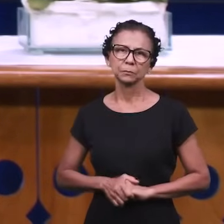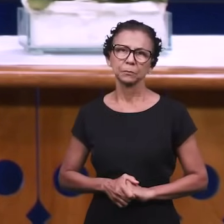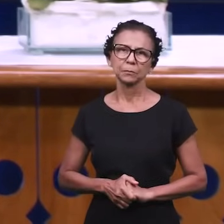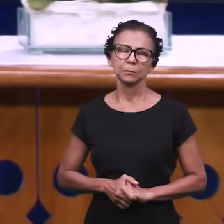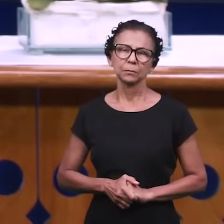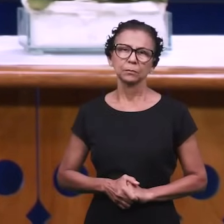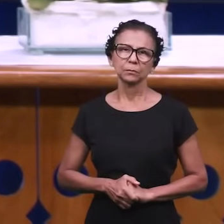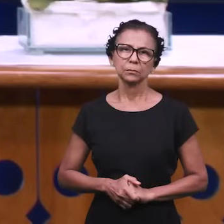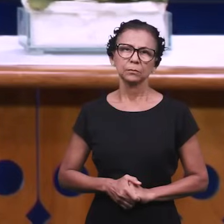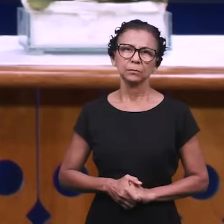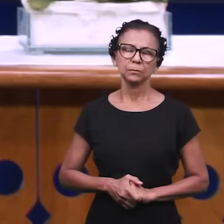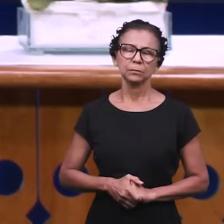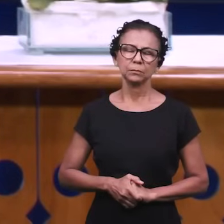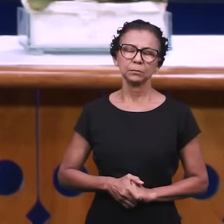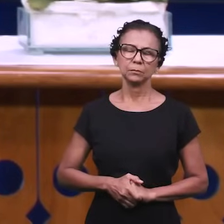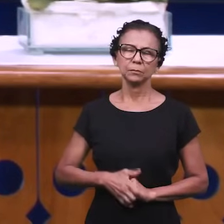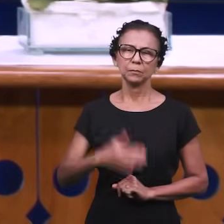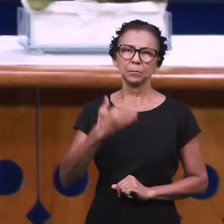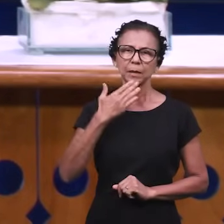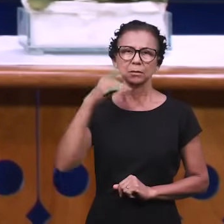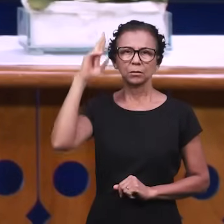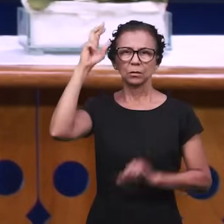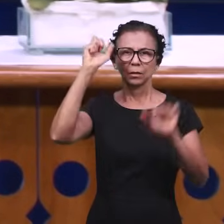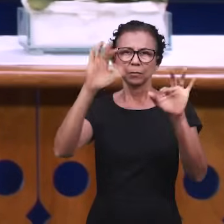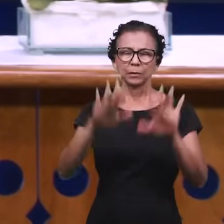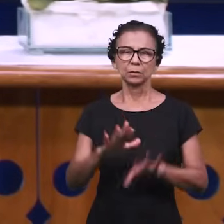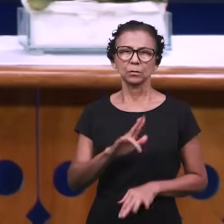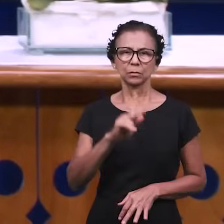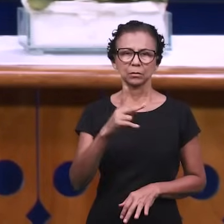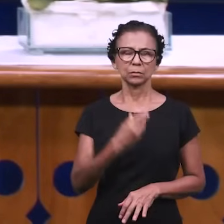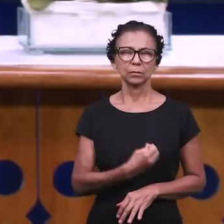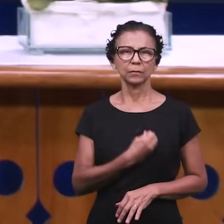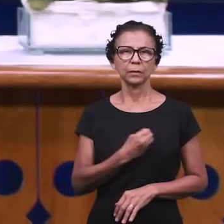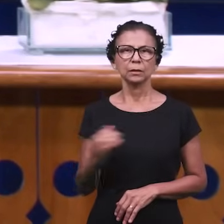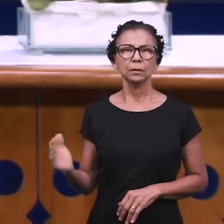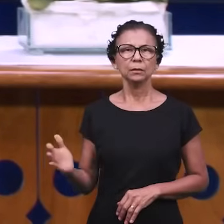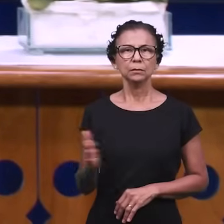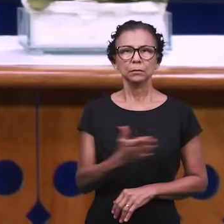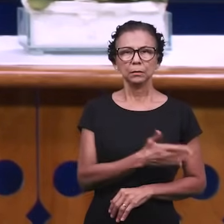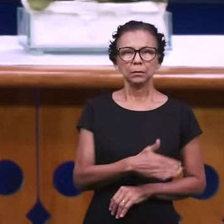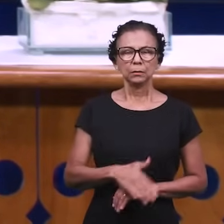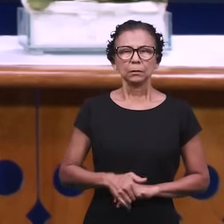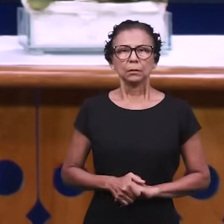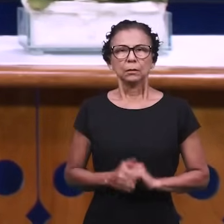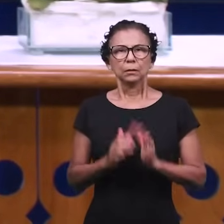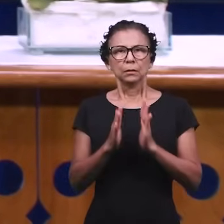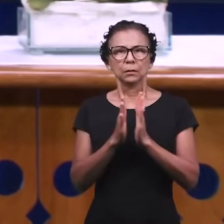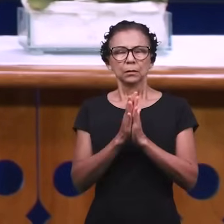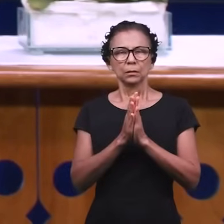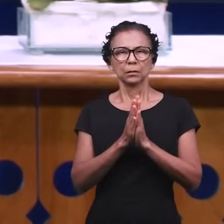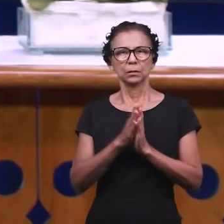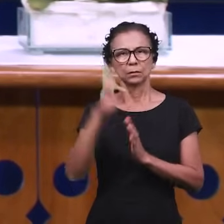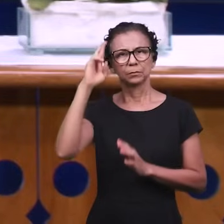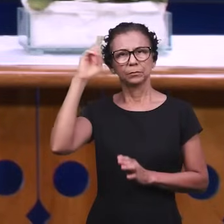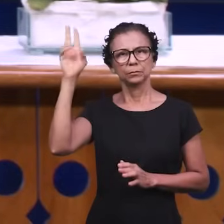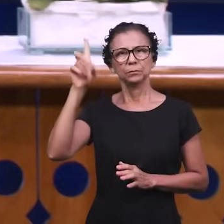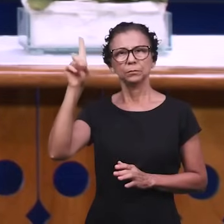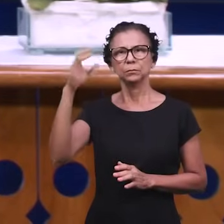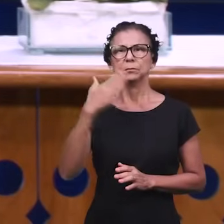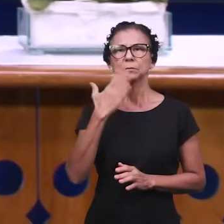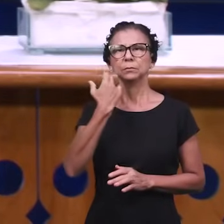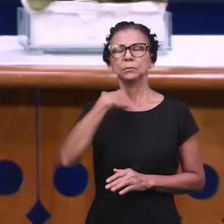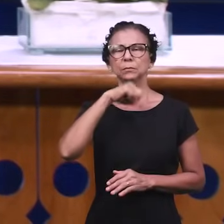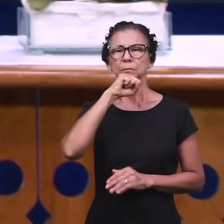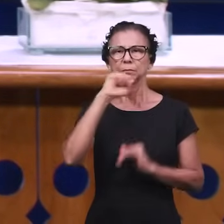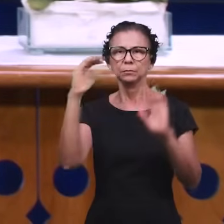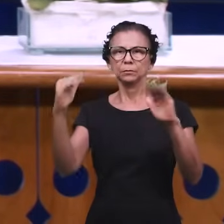Deus, a sua vida neste momento do encerramento do culto. Oremos. Nosso Deus e nosso Pai,